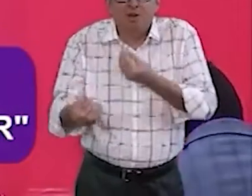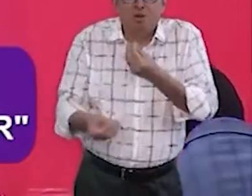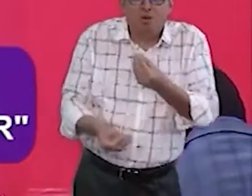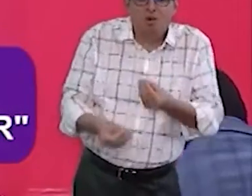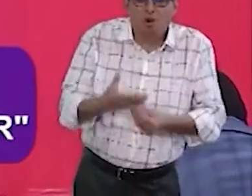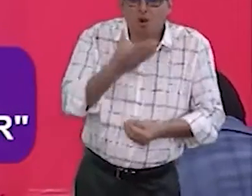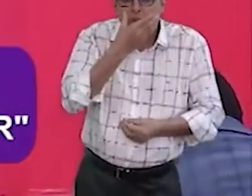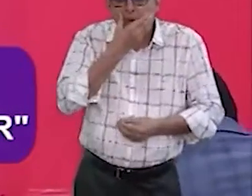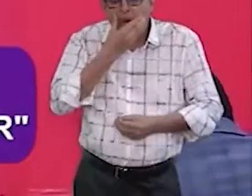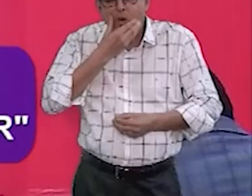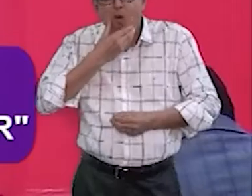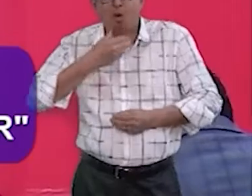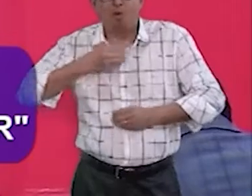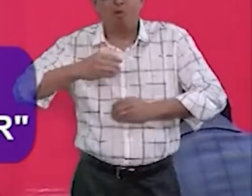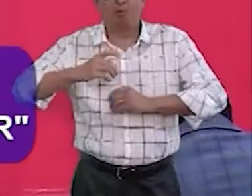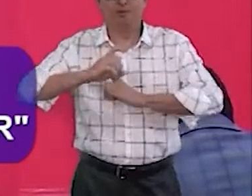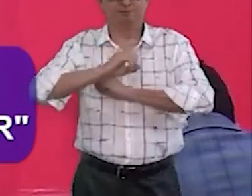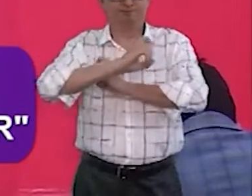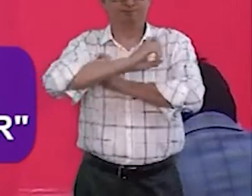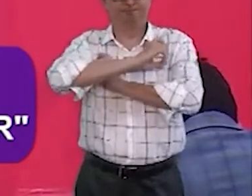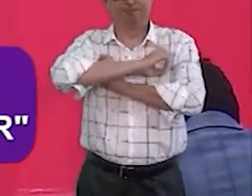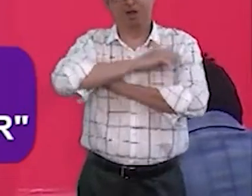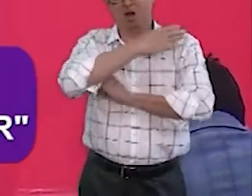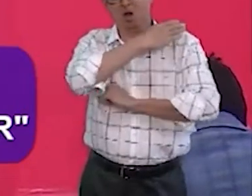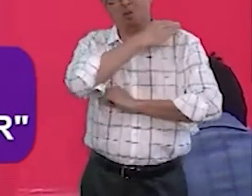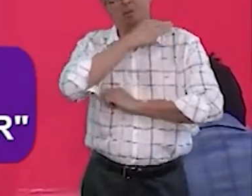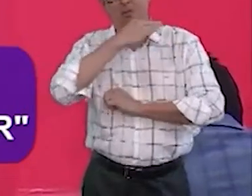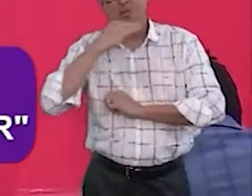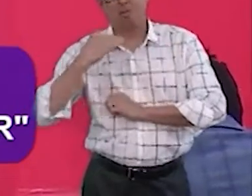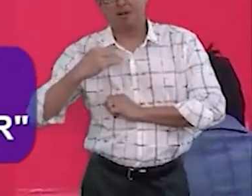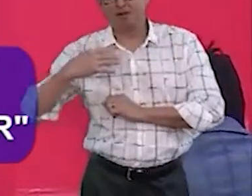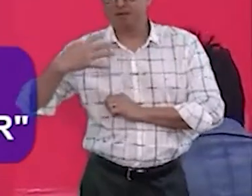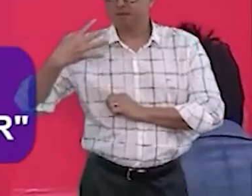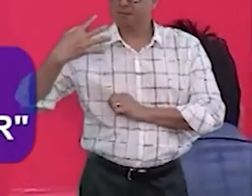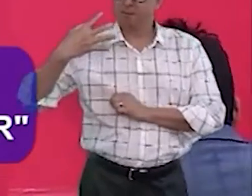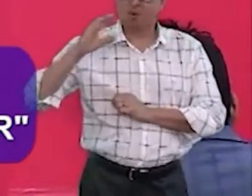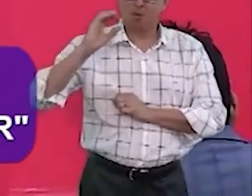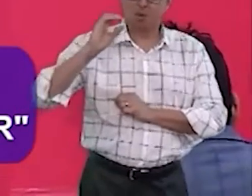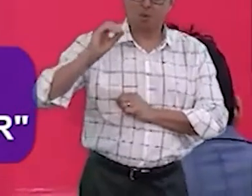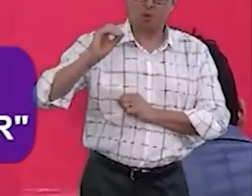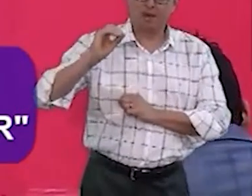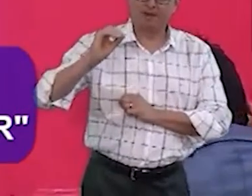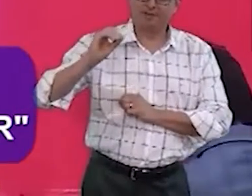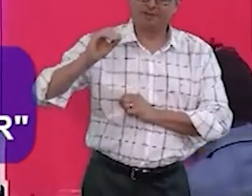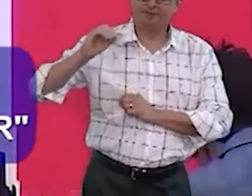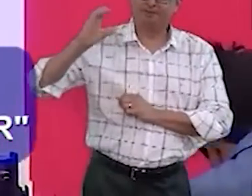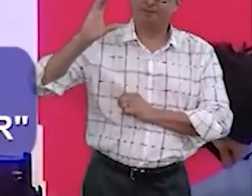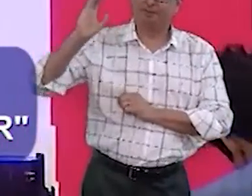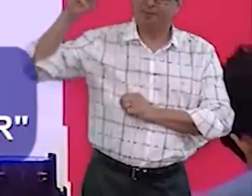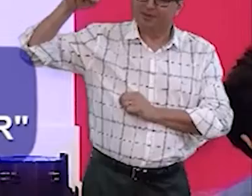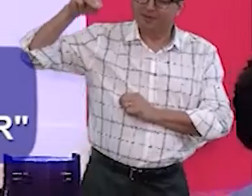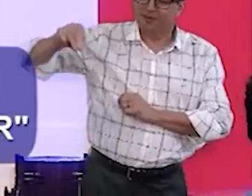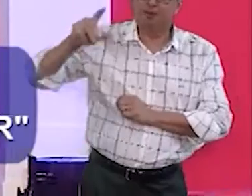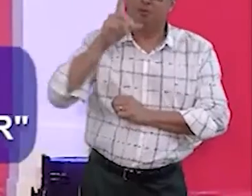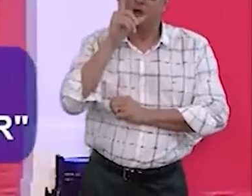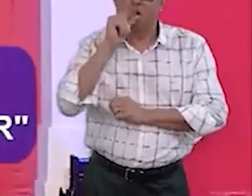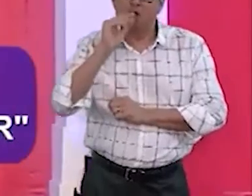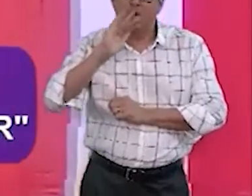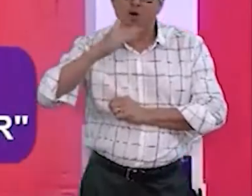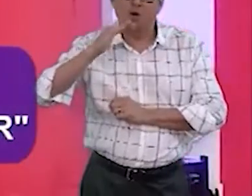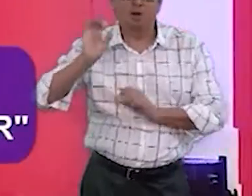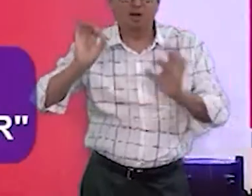treinado morrem com 40 centímetros de água? Israel passou. E do outro lado, o cântico